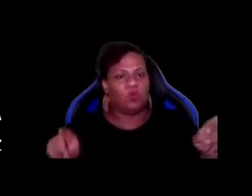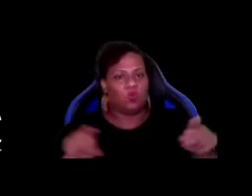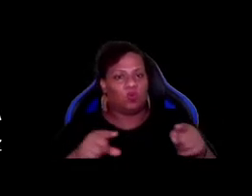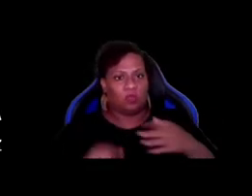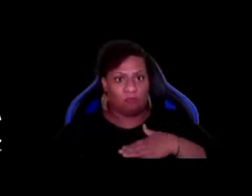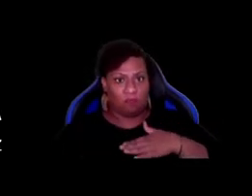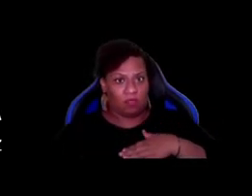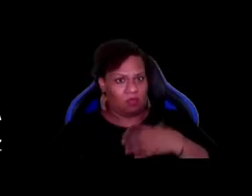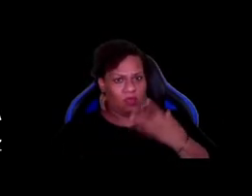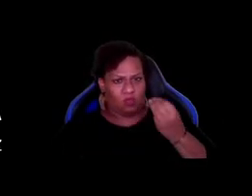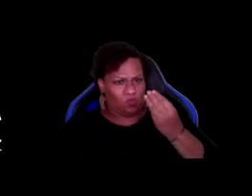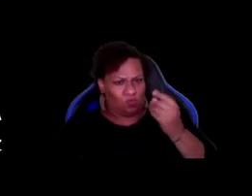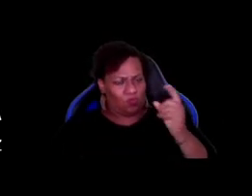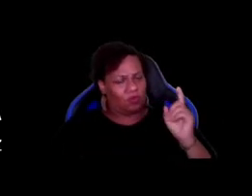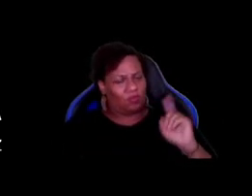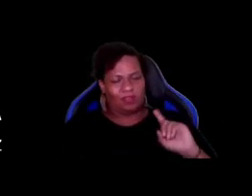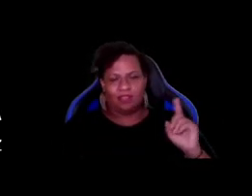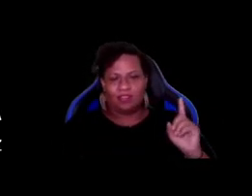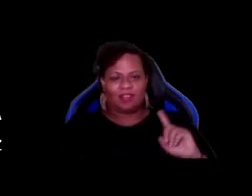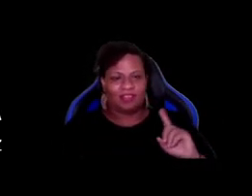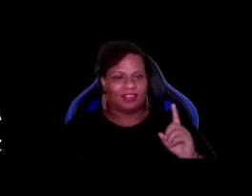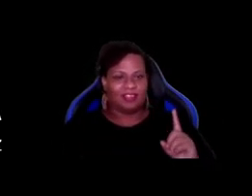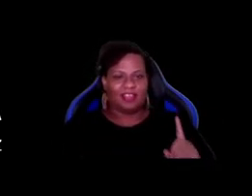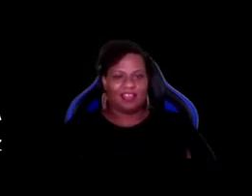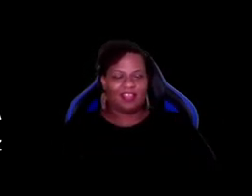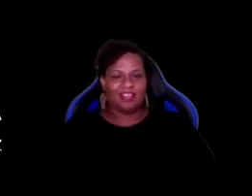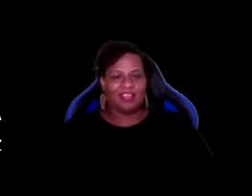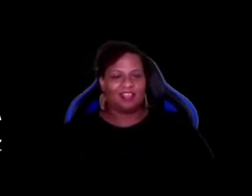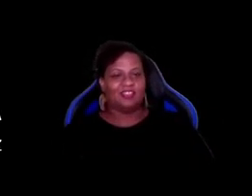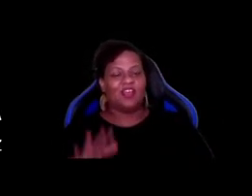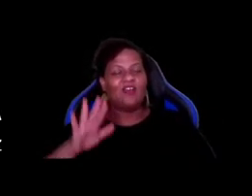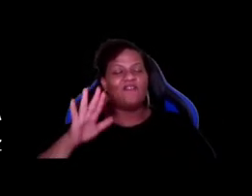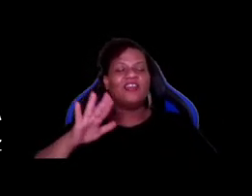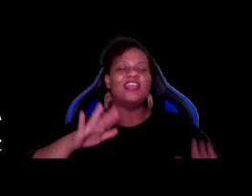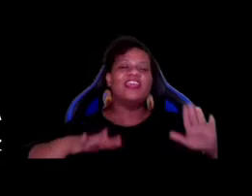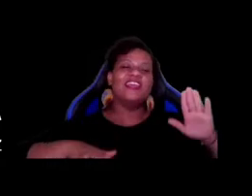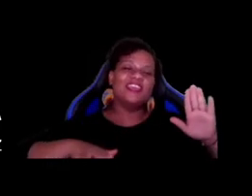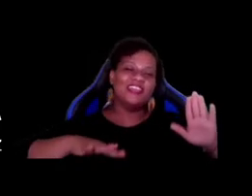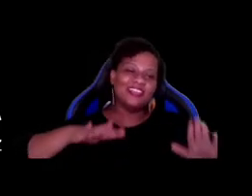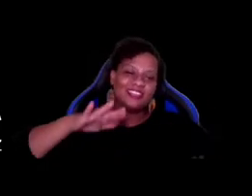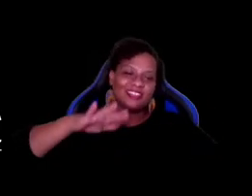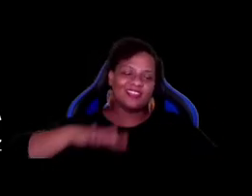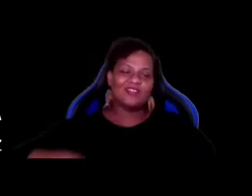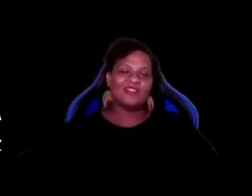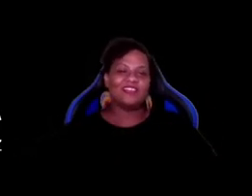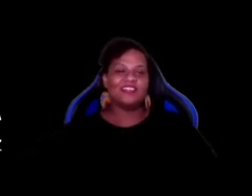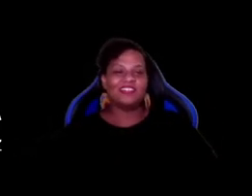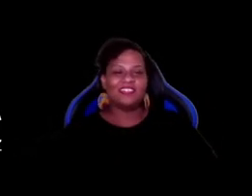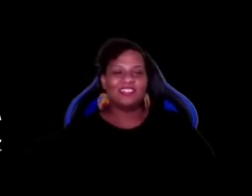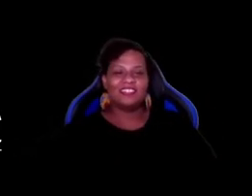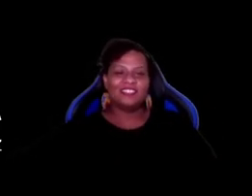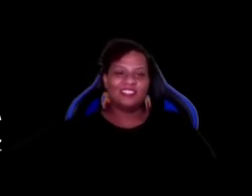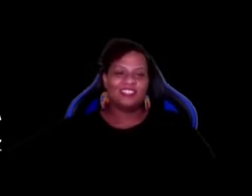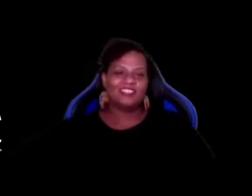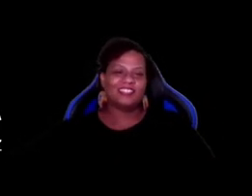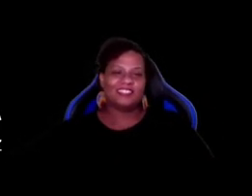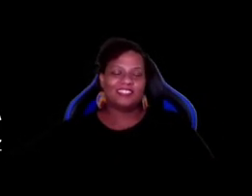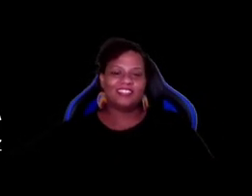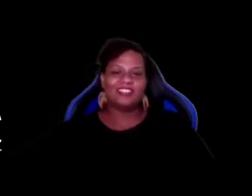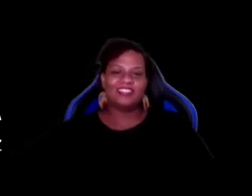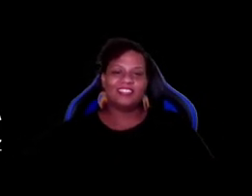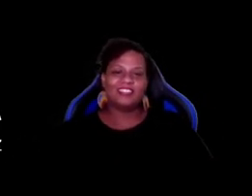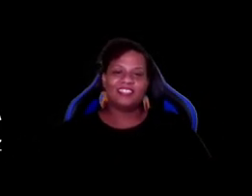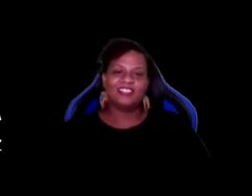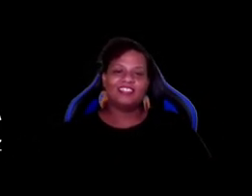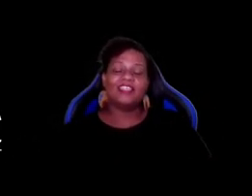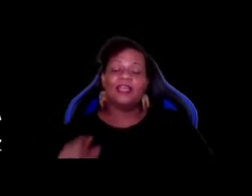muitas músicas, não, tá, pessoal? É uma coisa muito espontânea. Não. A minha composição, ela é muito